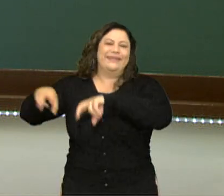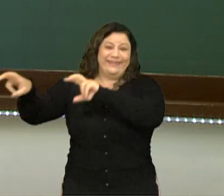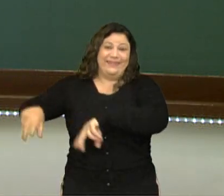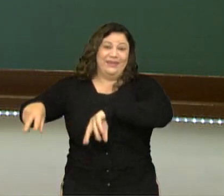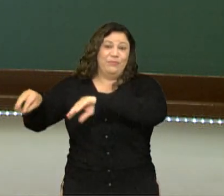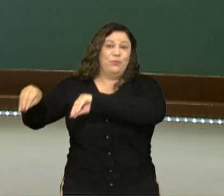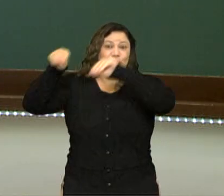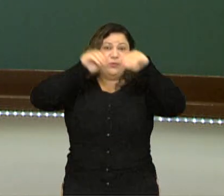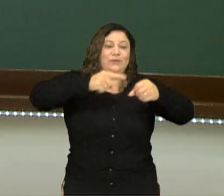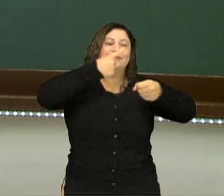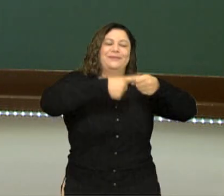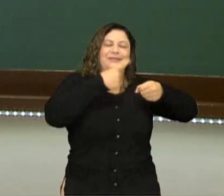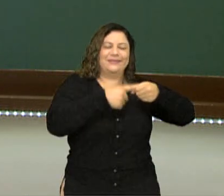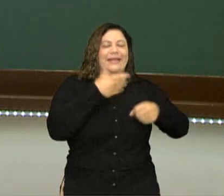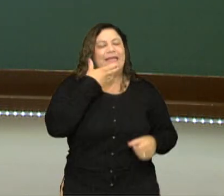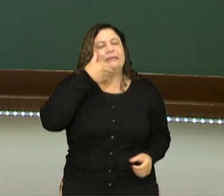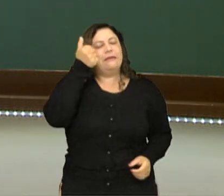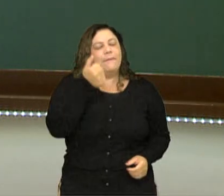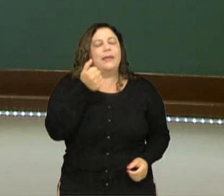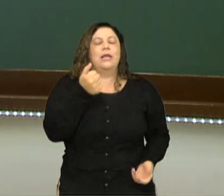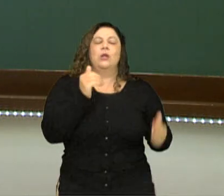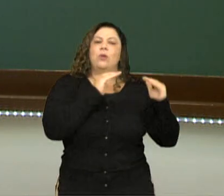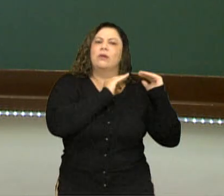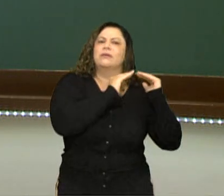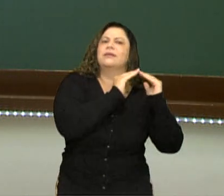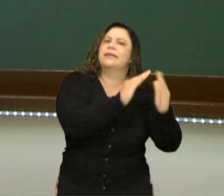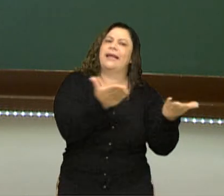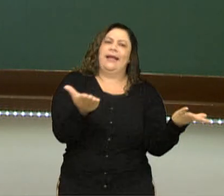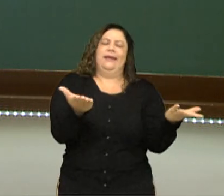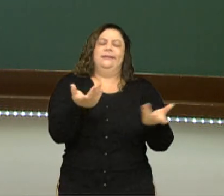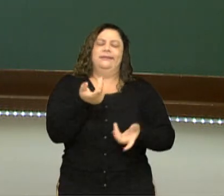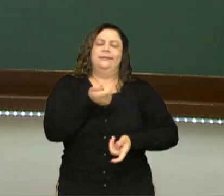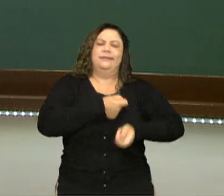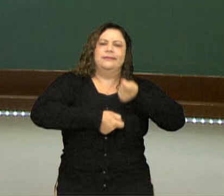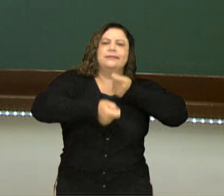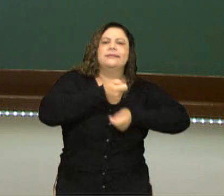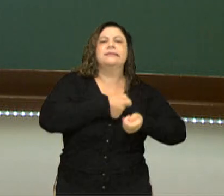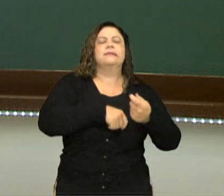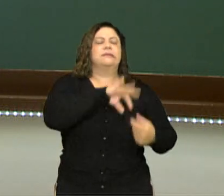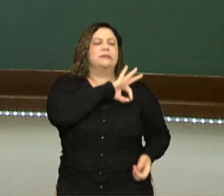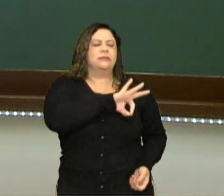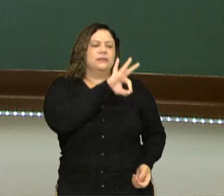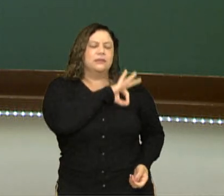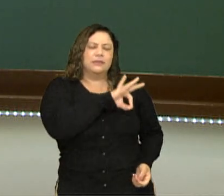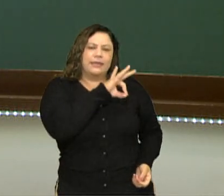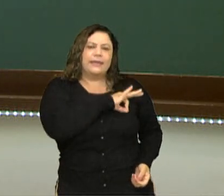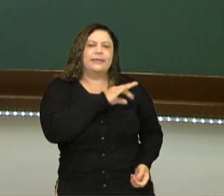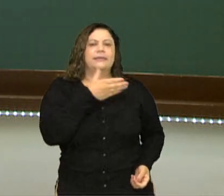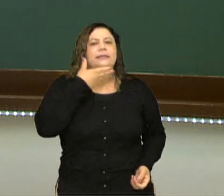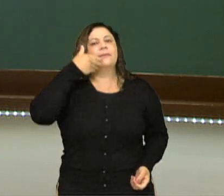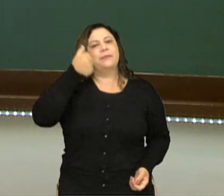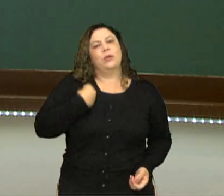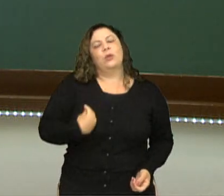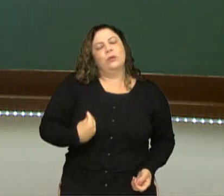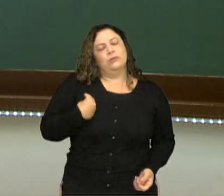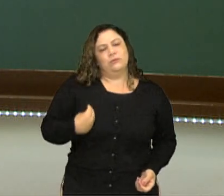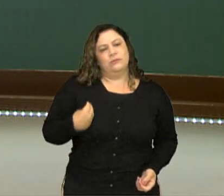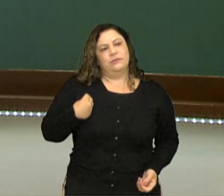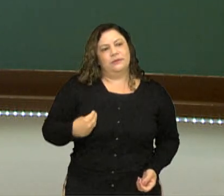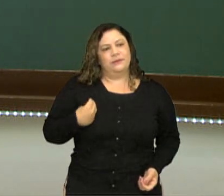melhor emprego, renda, melhores condições de vida, né? E esse processo a gente chama